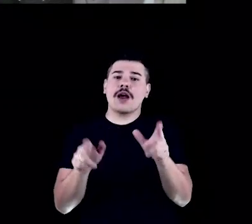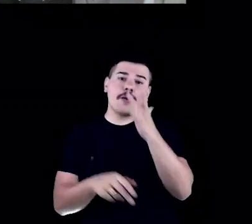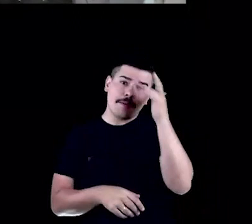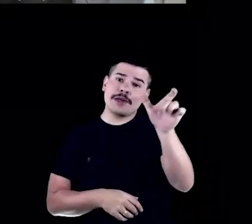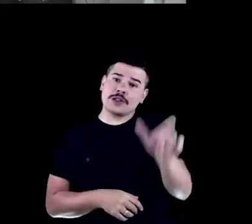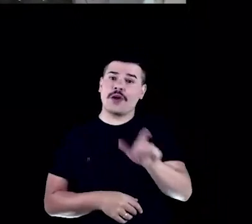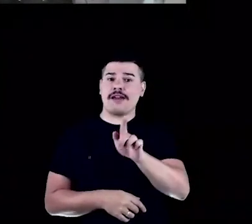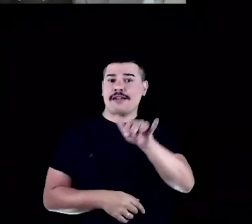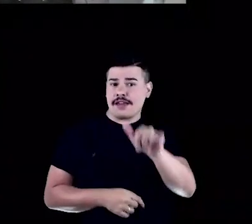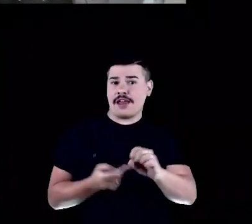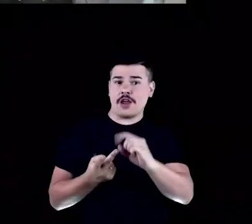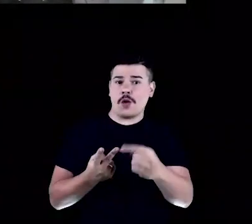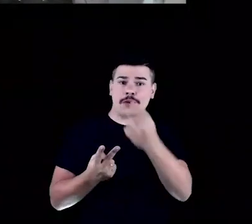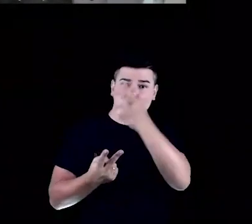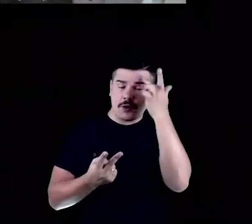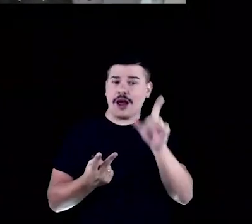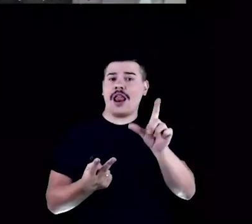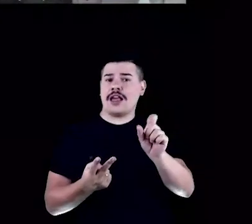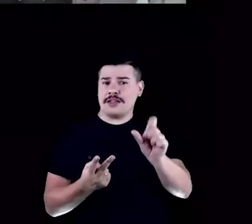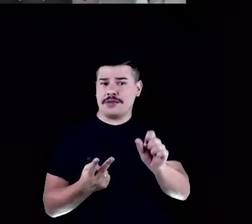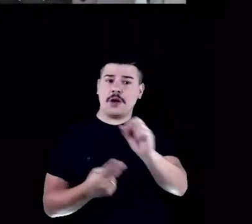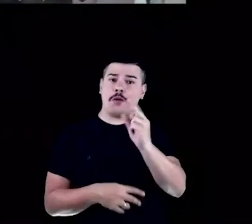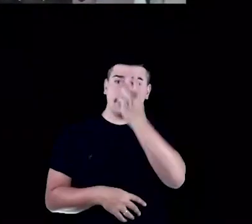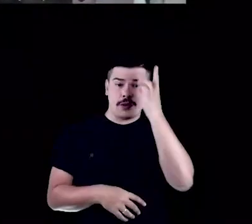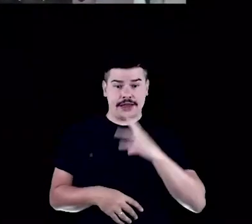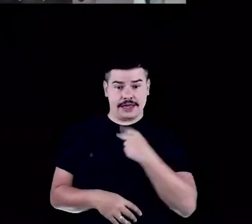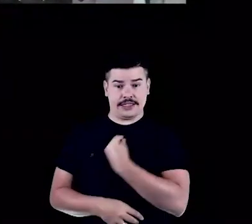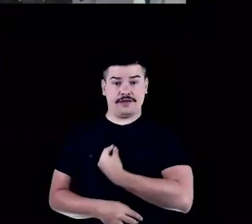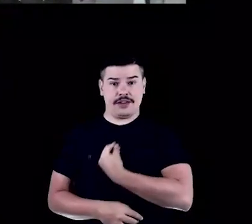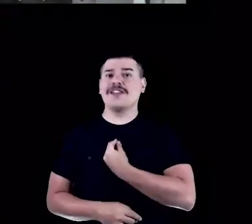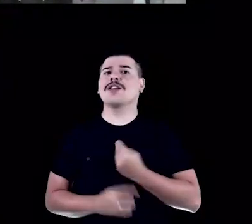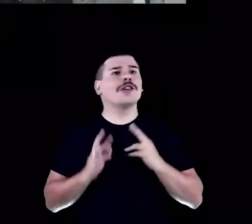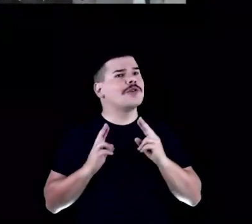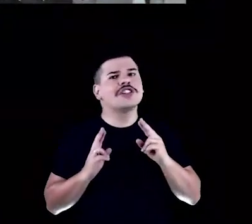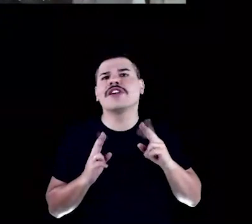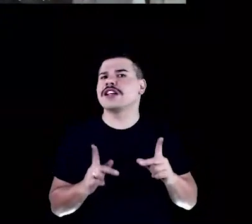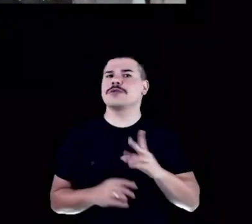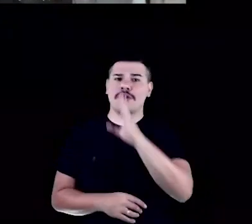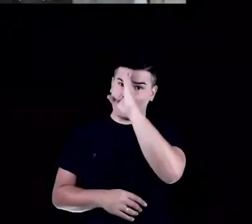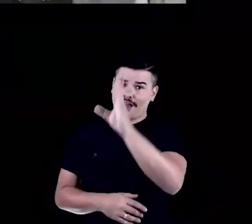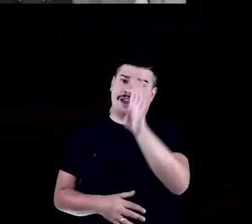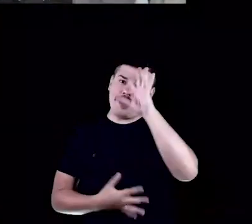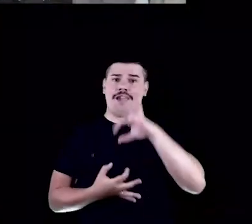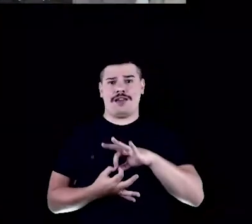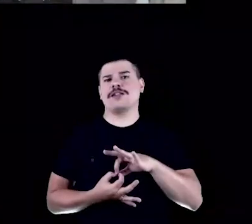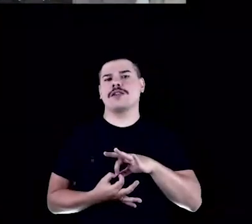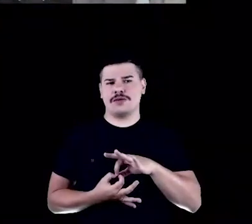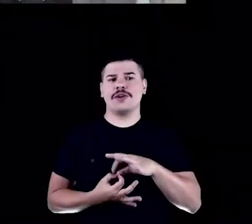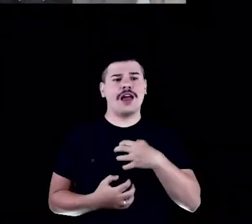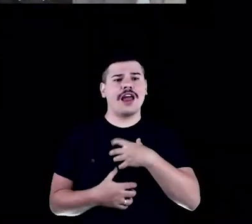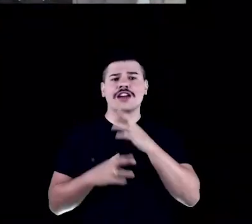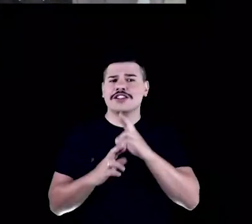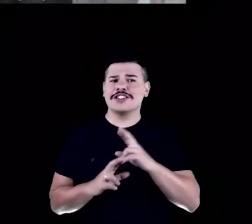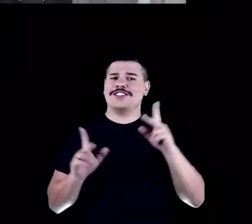pessoa gay, que uma pessoa lésbica, que uma pessoa trans vivem, vão ser muito diferentes do que uma pessoa hétero ou de outras opções